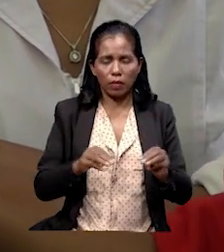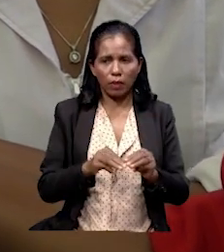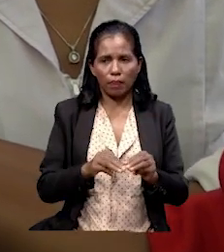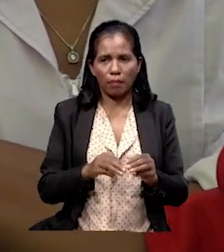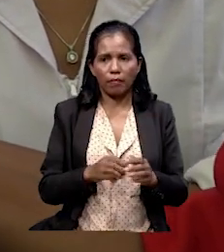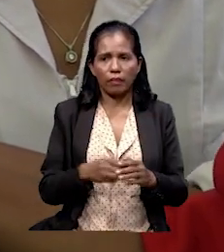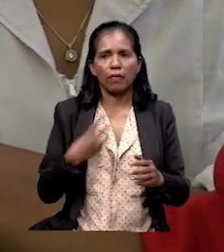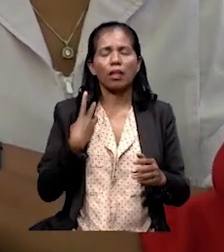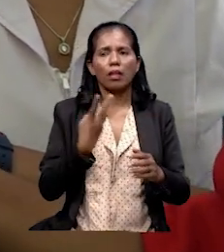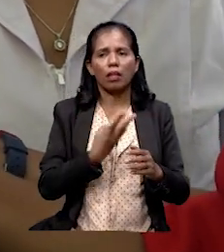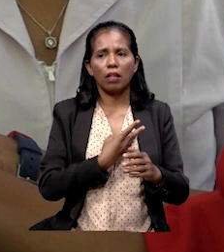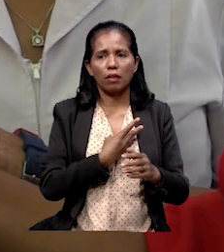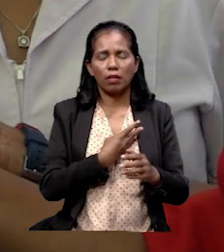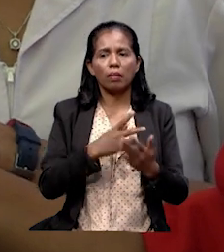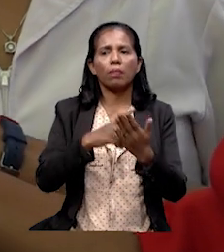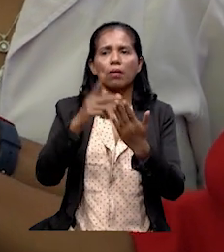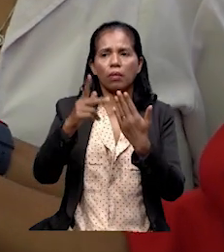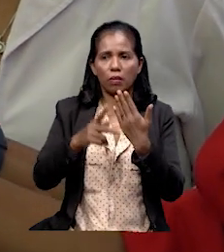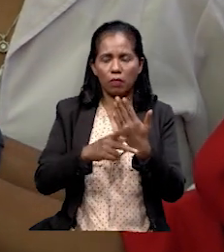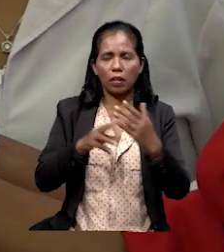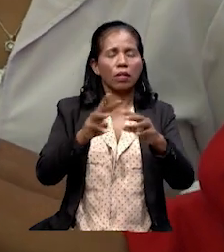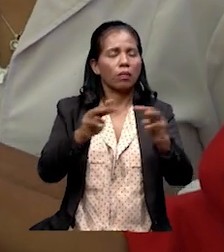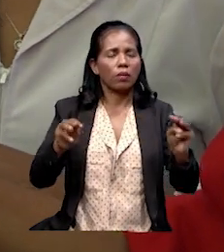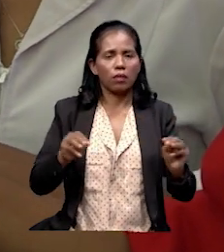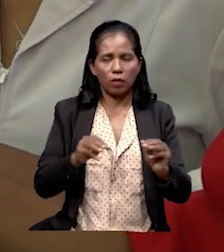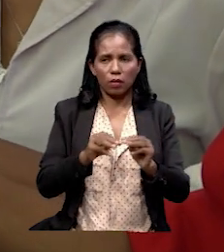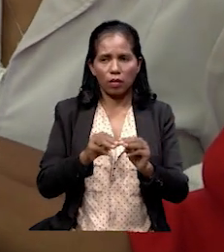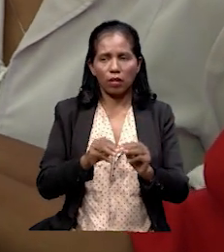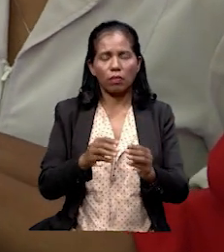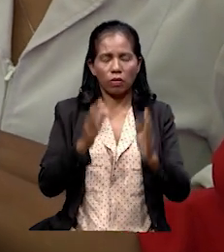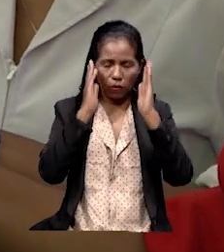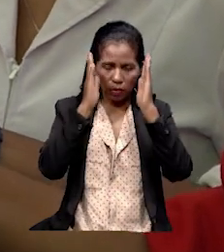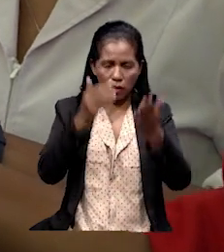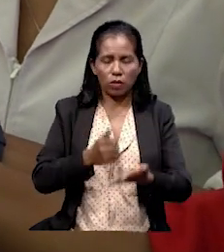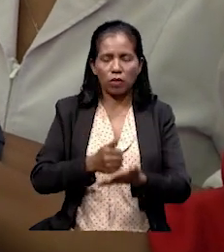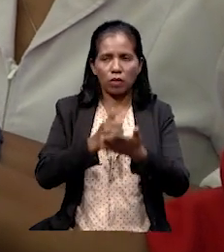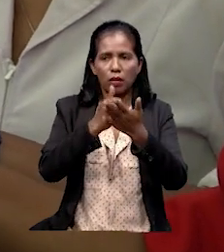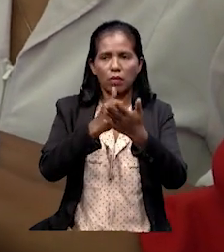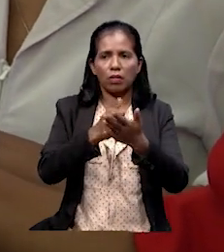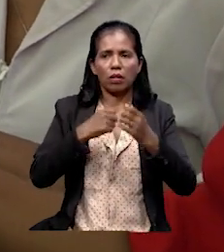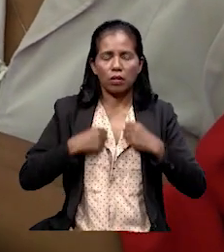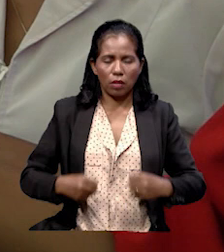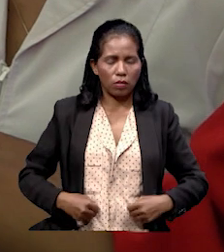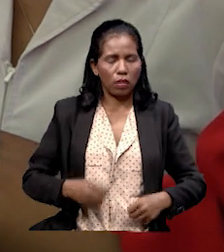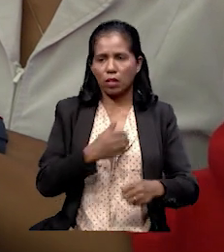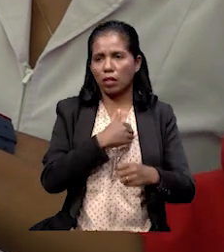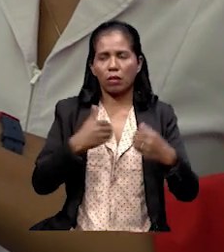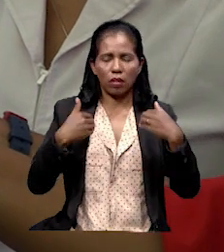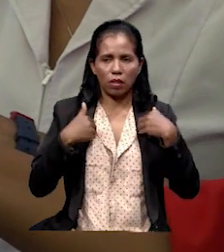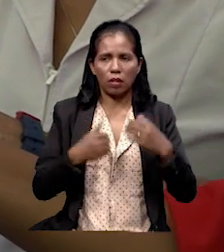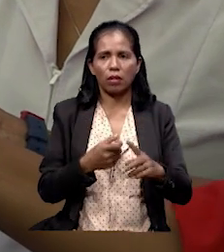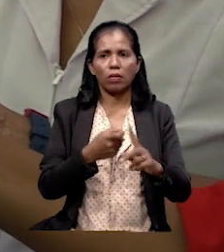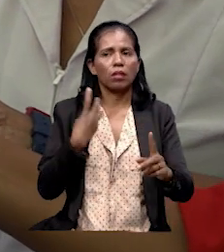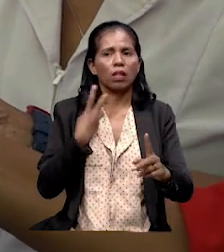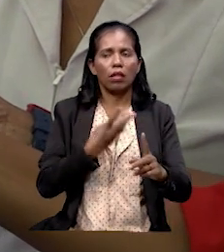bem maka a mi nia programa rasik ne bem a município, ida ne bem maka tomatan rasik ba programa isa saúde materno infantil se dau kiha. Então husi a